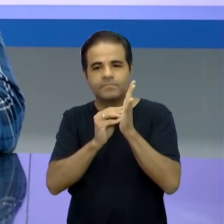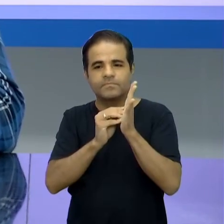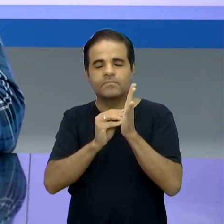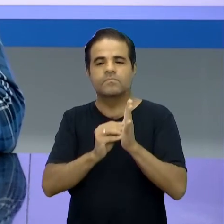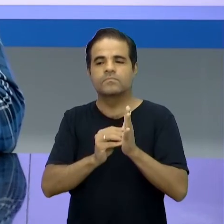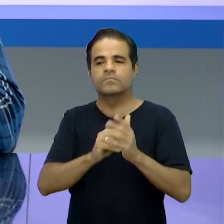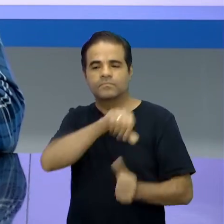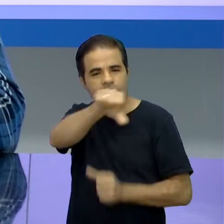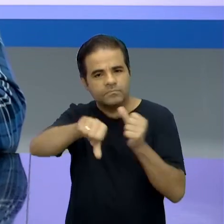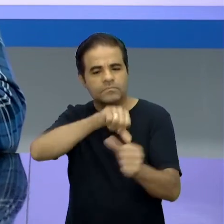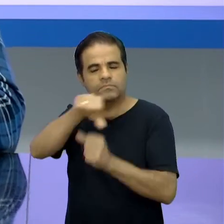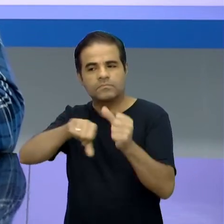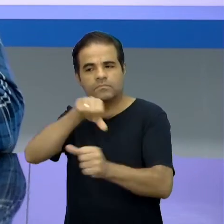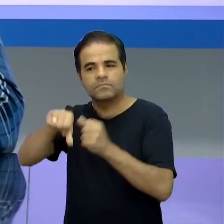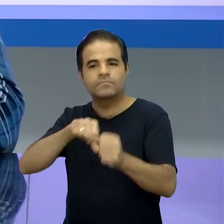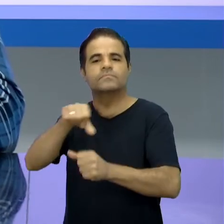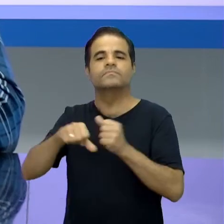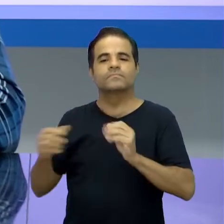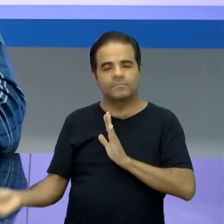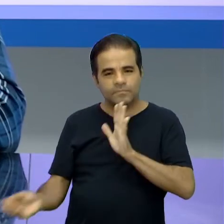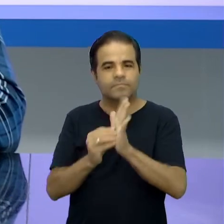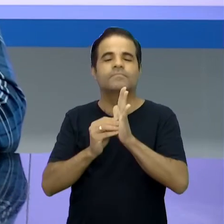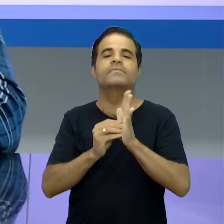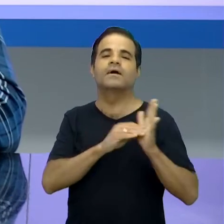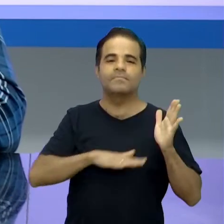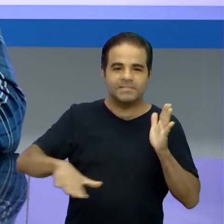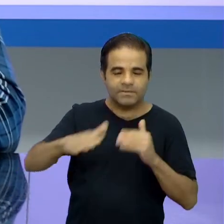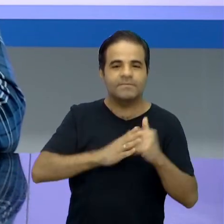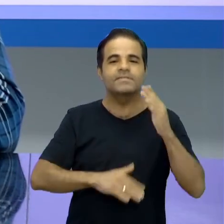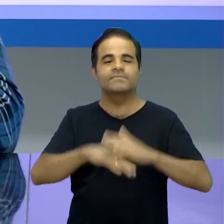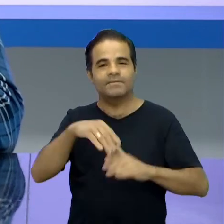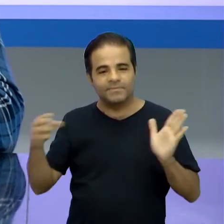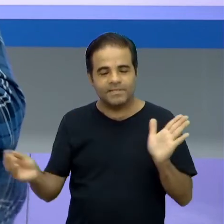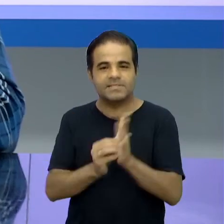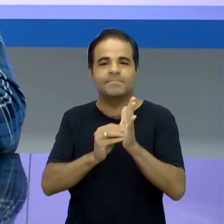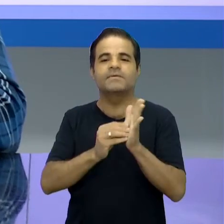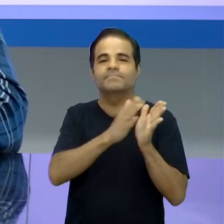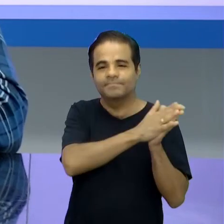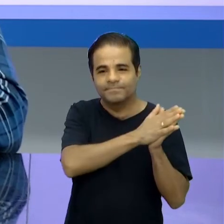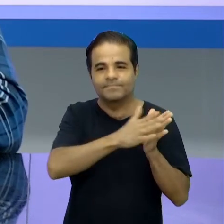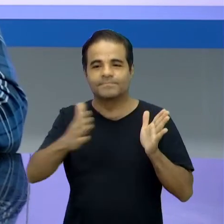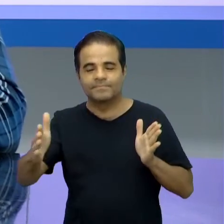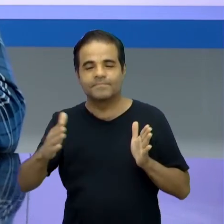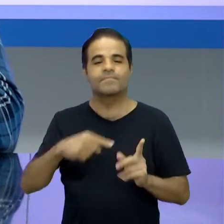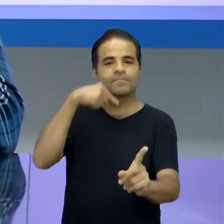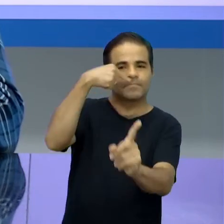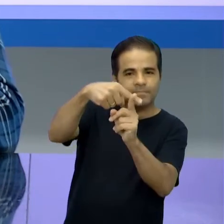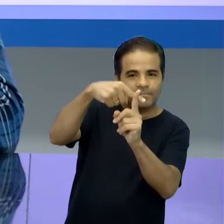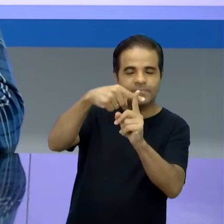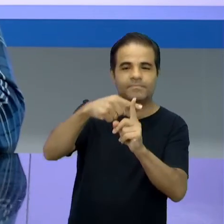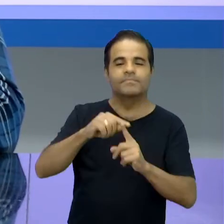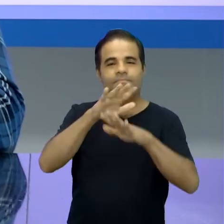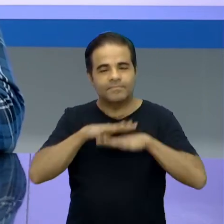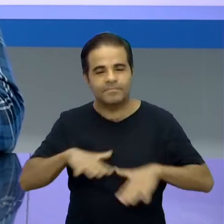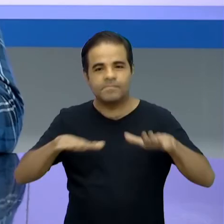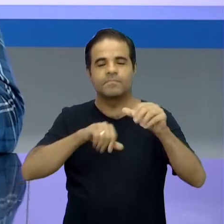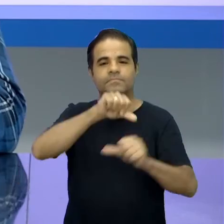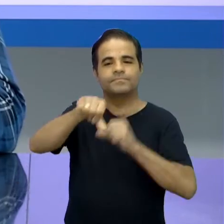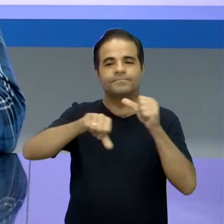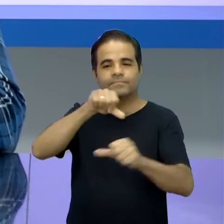causar mudanças nele, tá? Então, esse é um problema aí que acabou ocorrendo aí com a catedral, tá? Ela passou por